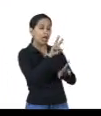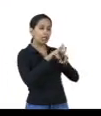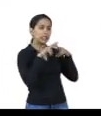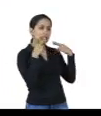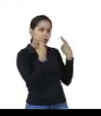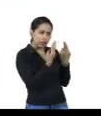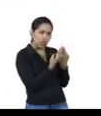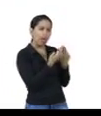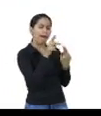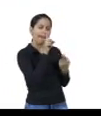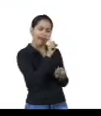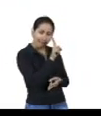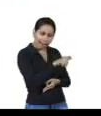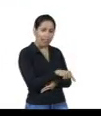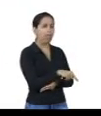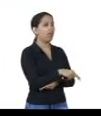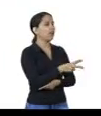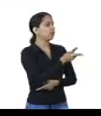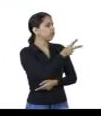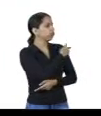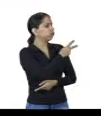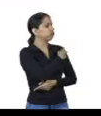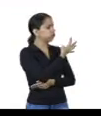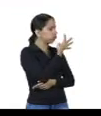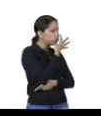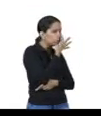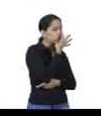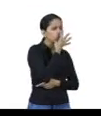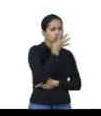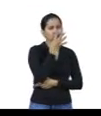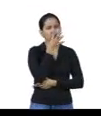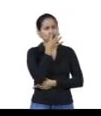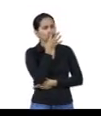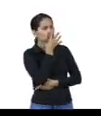reunião ela é supervisionada pelo gerente da área, que